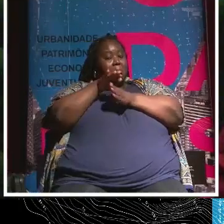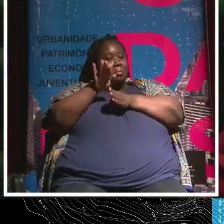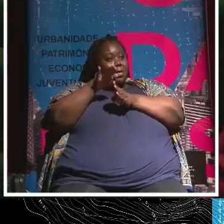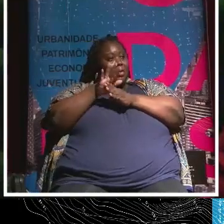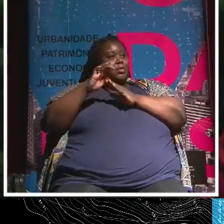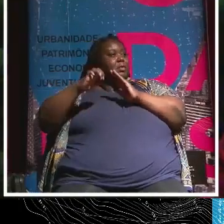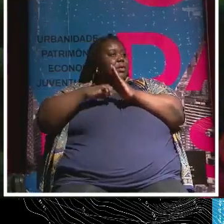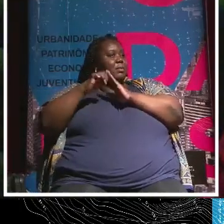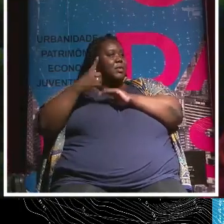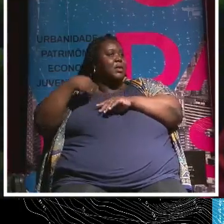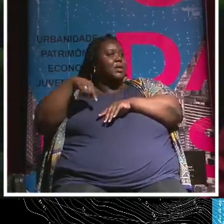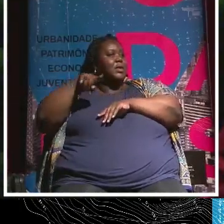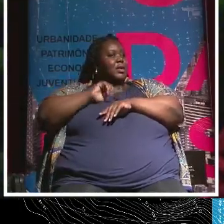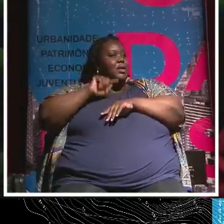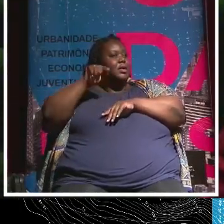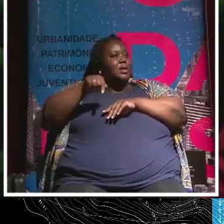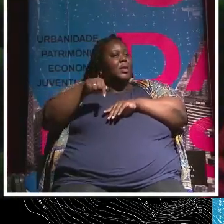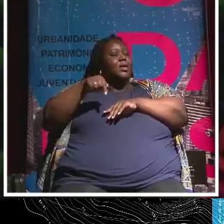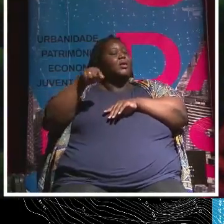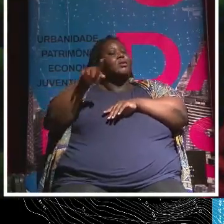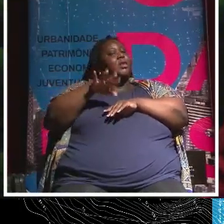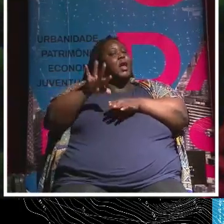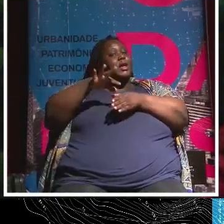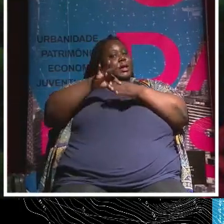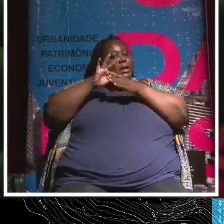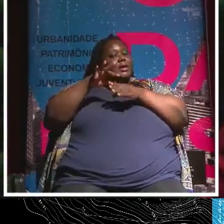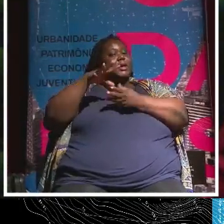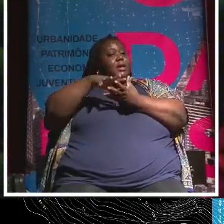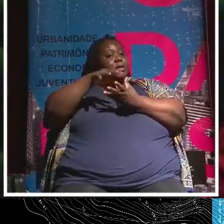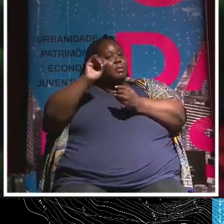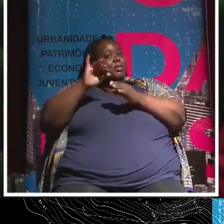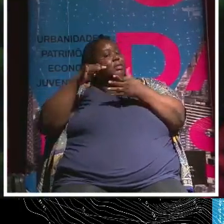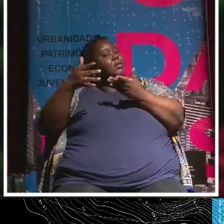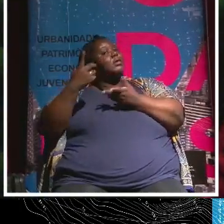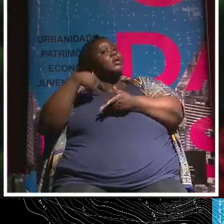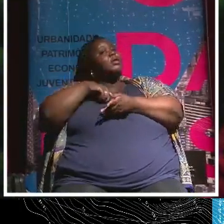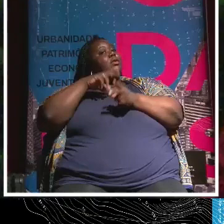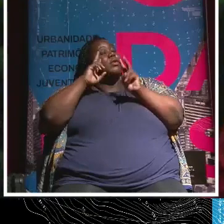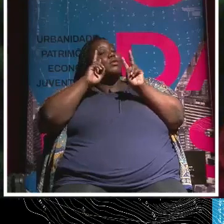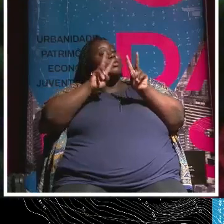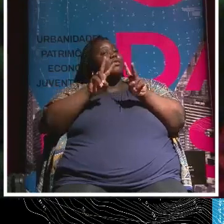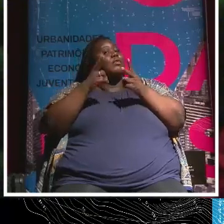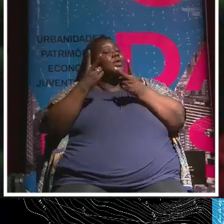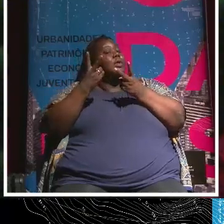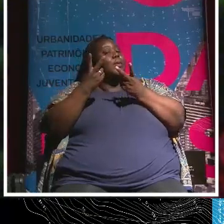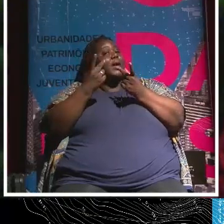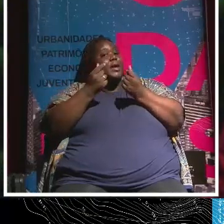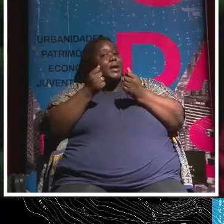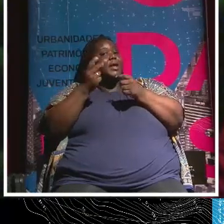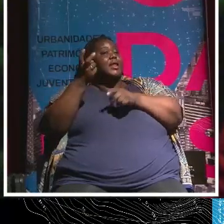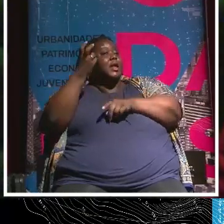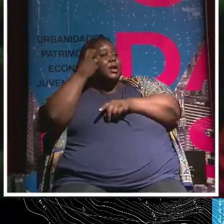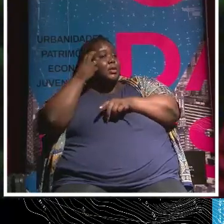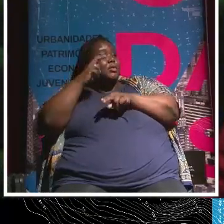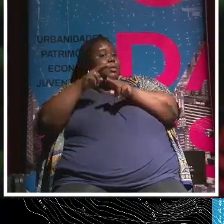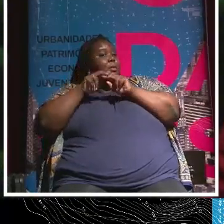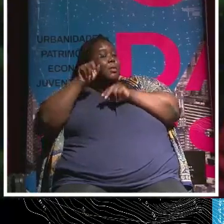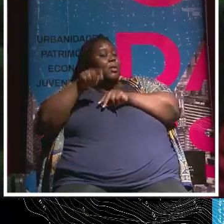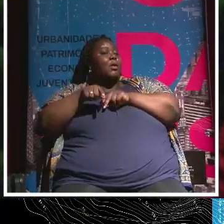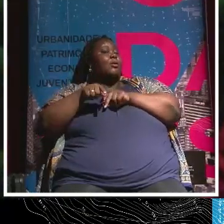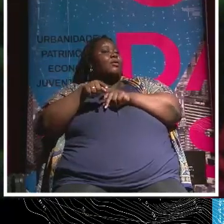empresarial lá, do nosso mentor espiritual. Então, a gente sempre viu a formação de riqueza e conhecimento a partir da